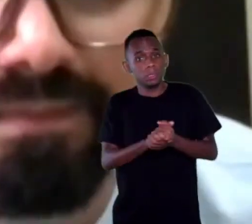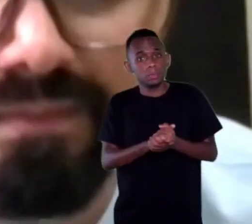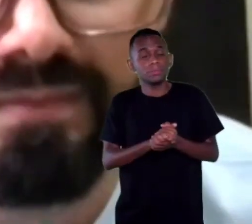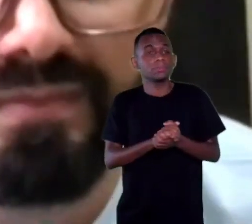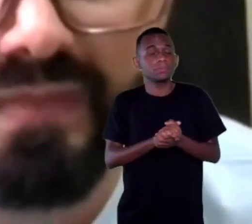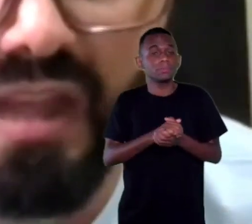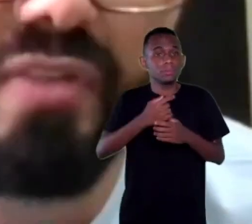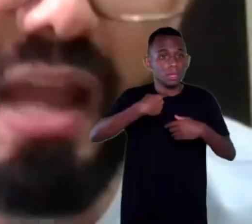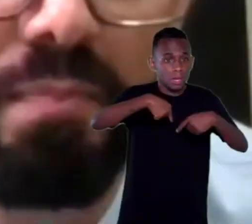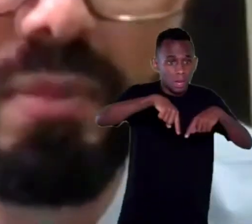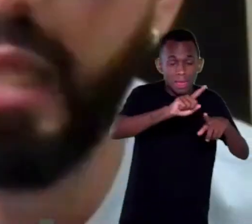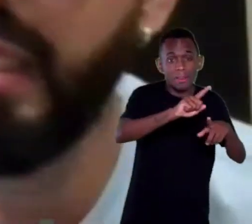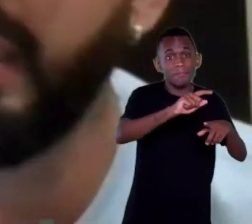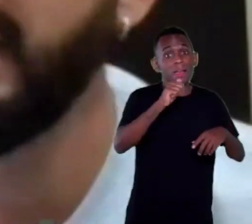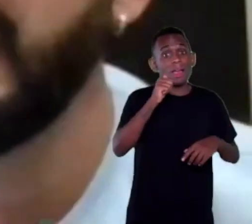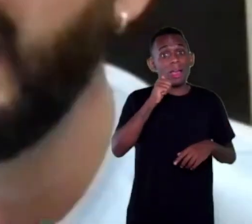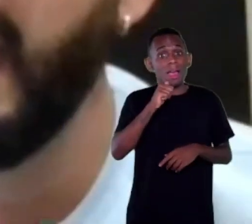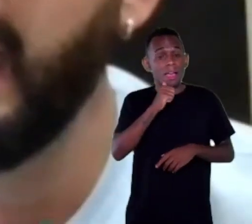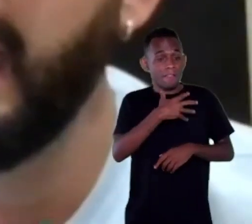raptada,